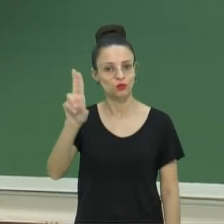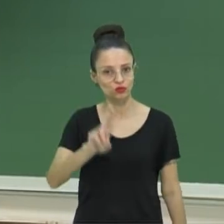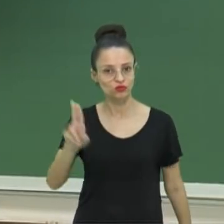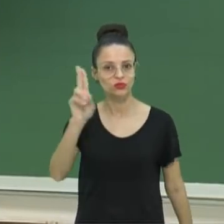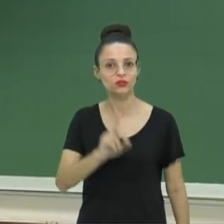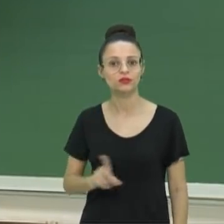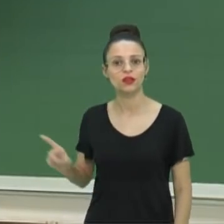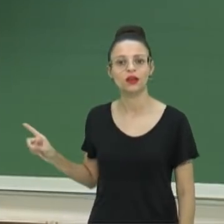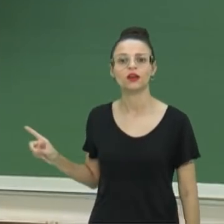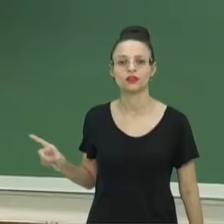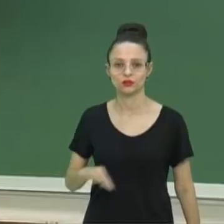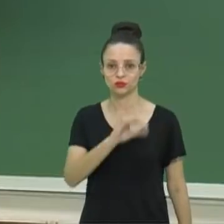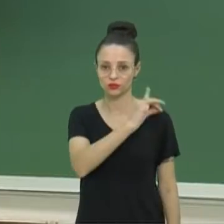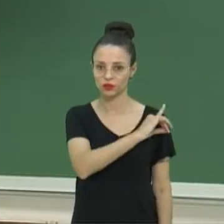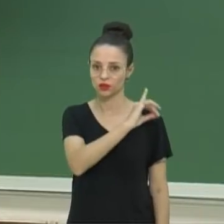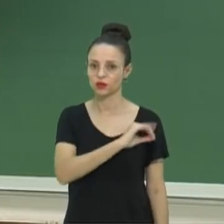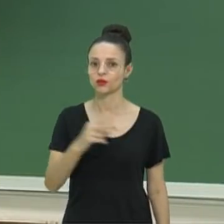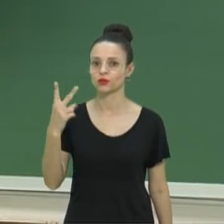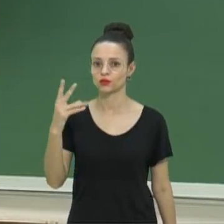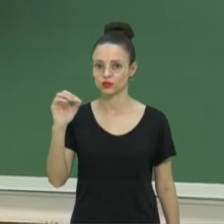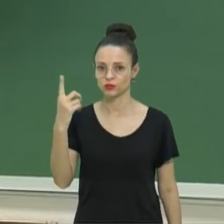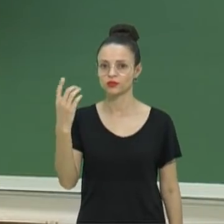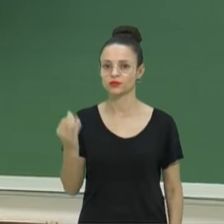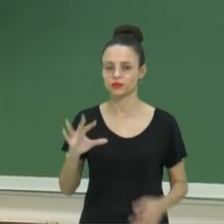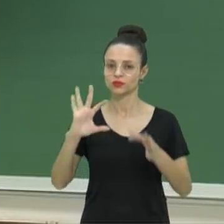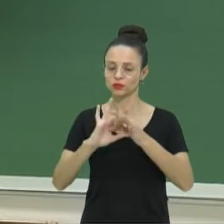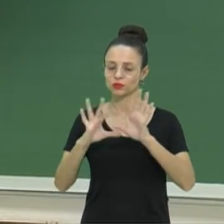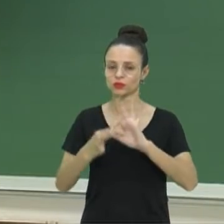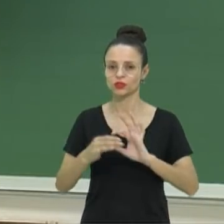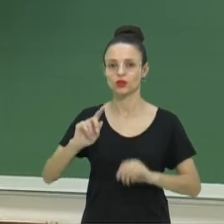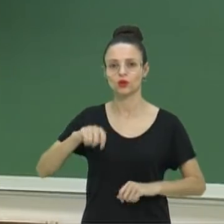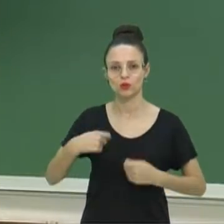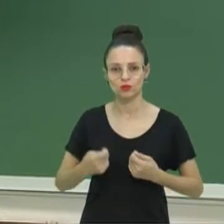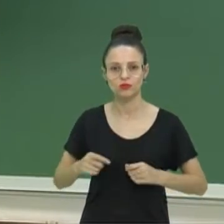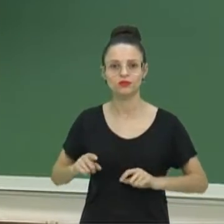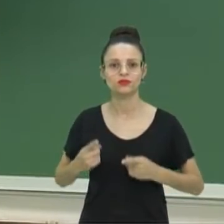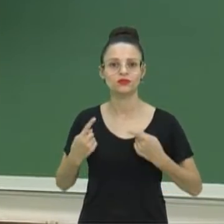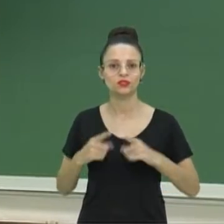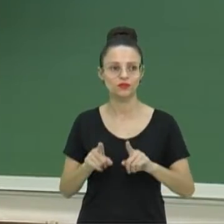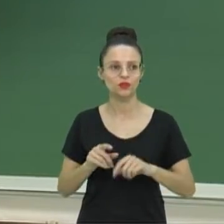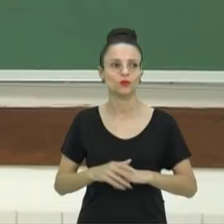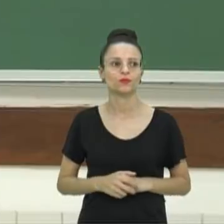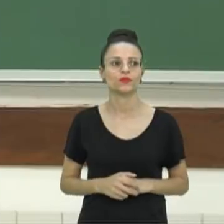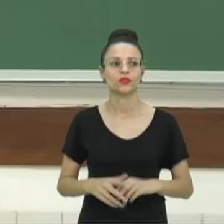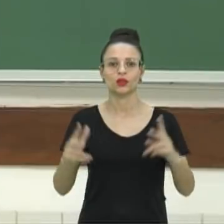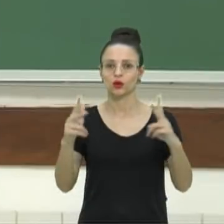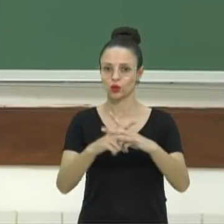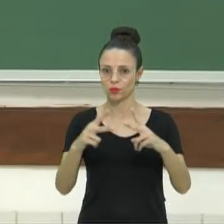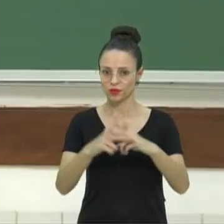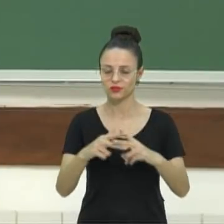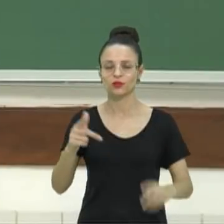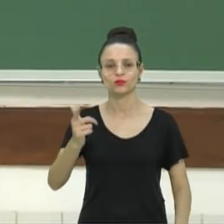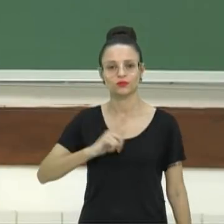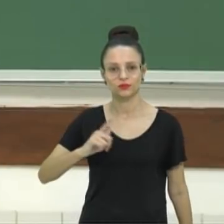utilizado na Rio 2016 como a situação de desafio, né? Na competição existem